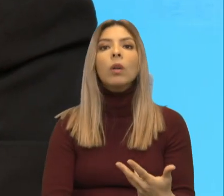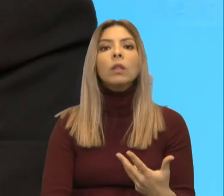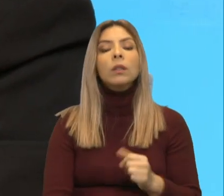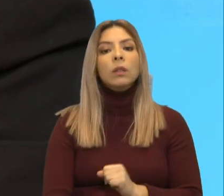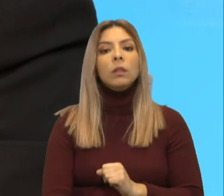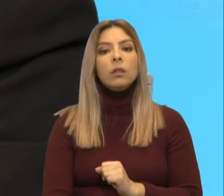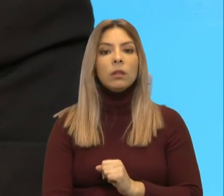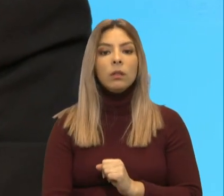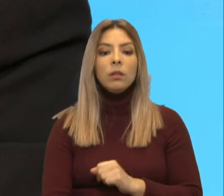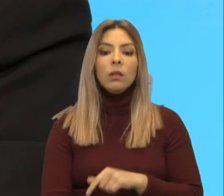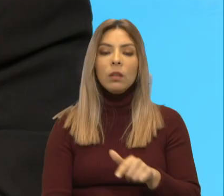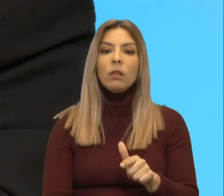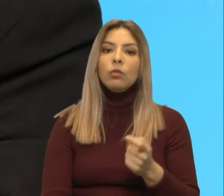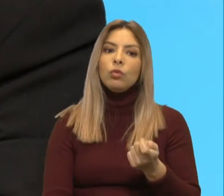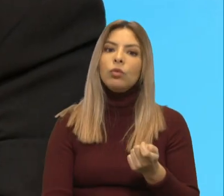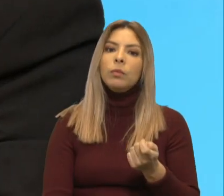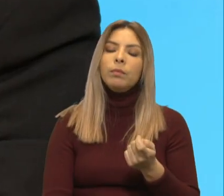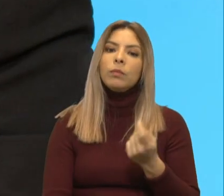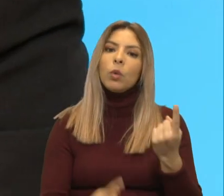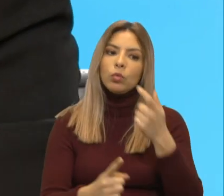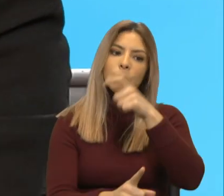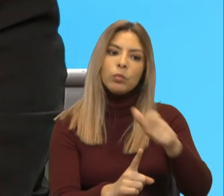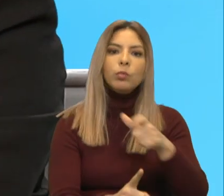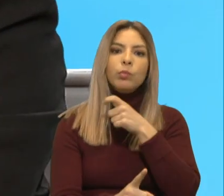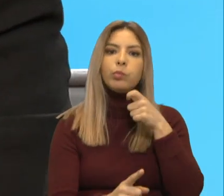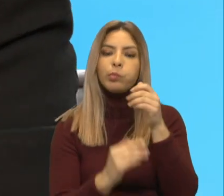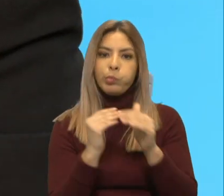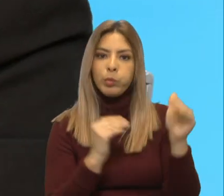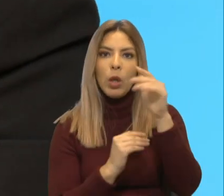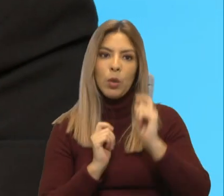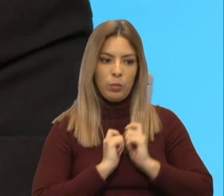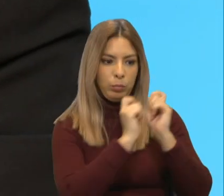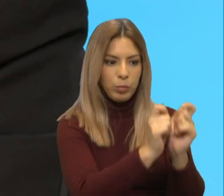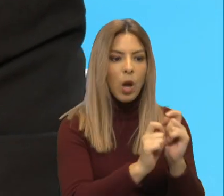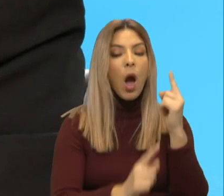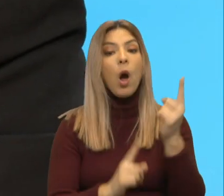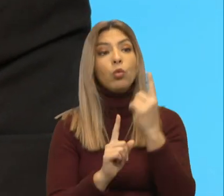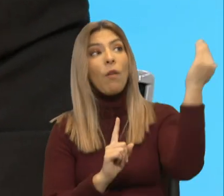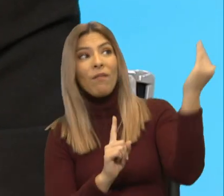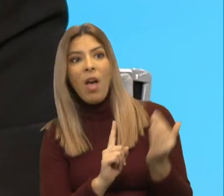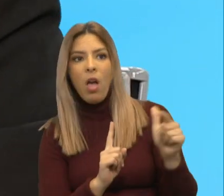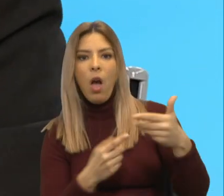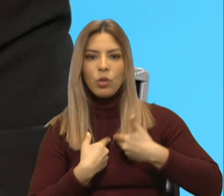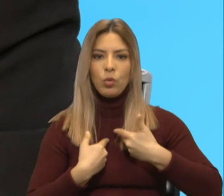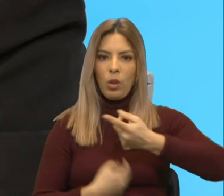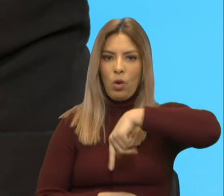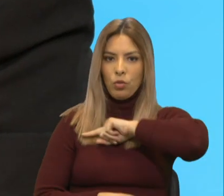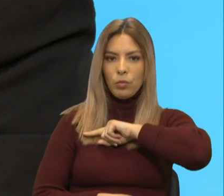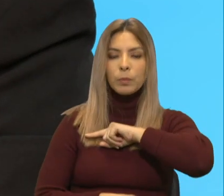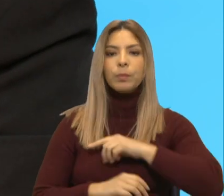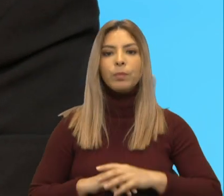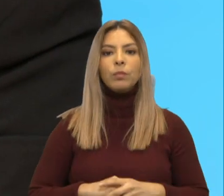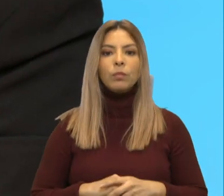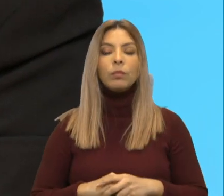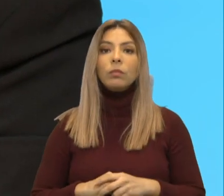com missionários, alguns sacerdotes que ordenei, outros missionários e missionárias que vieram em nossa ajuda. Depois, outra vertente